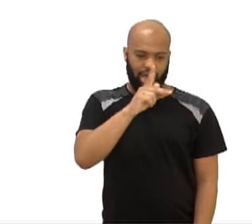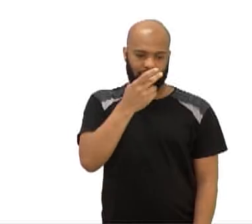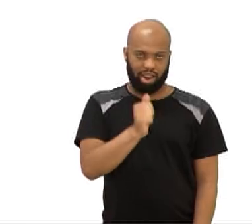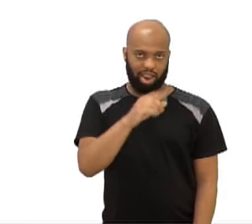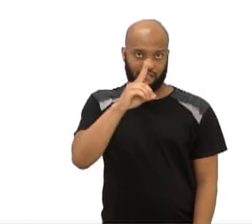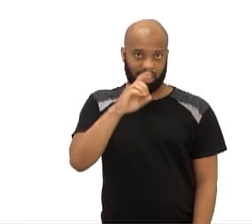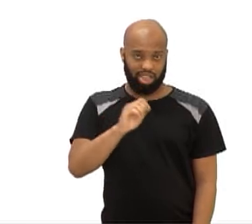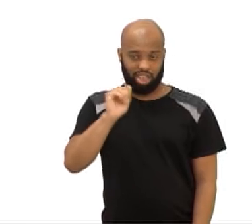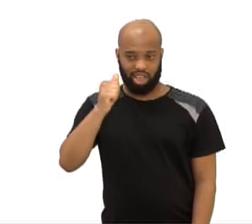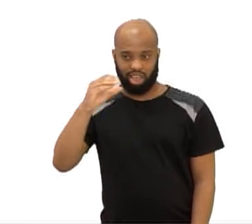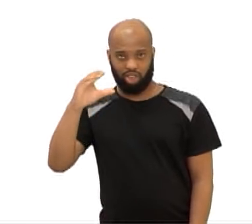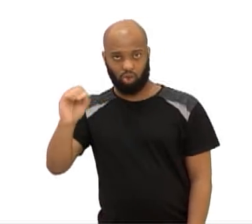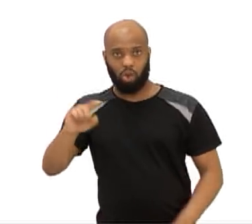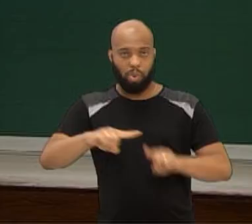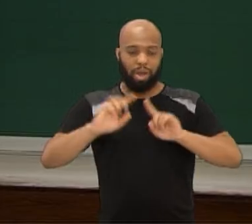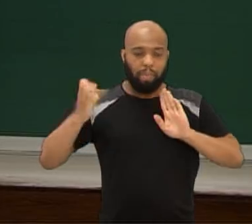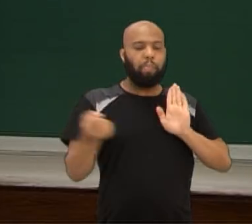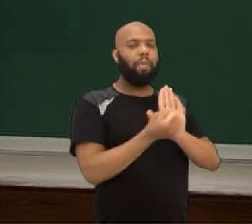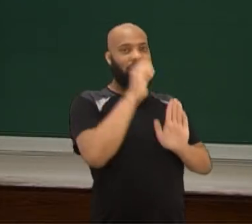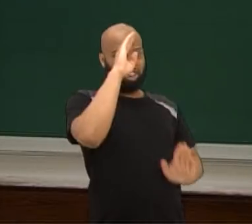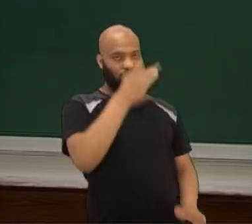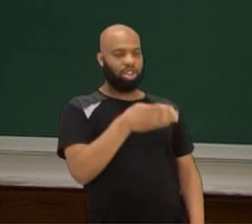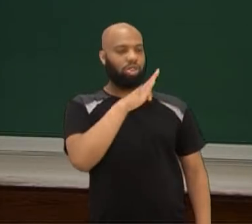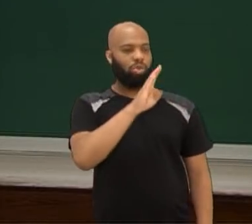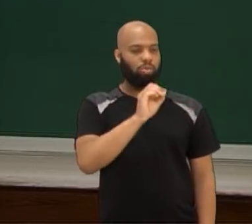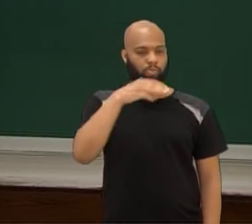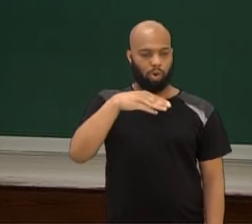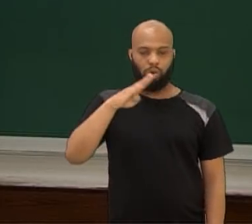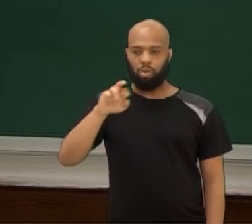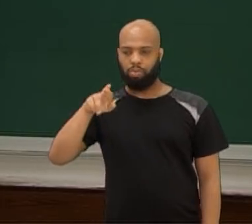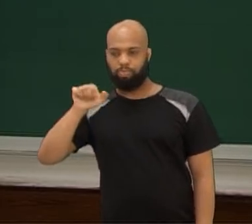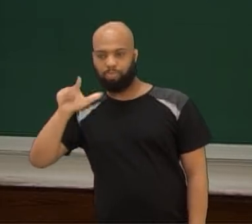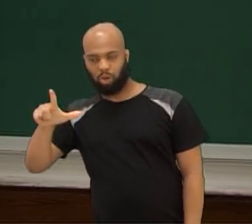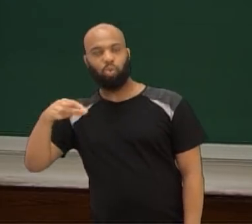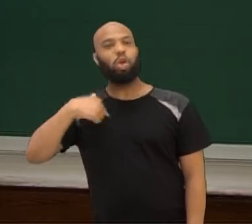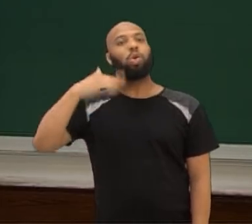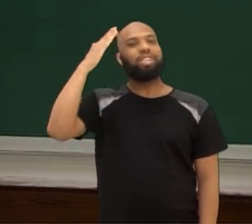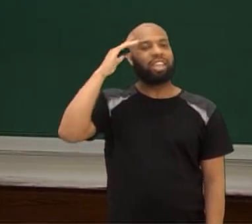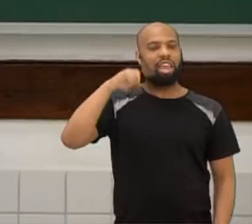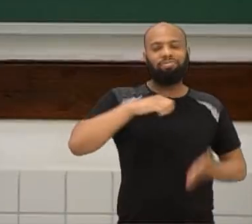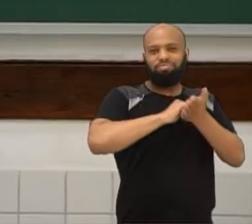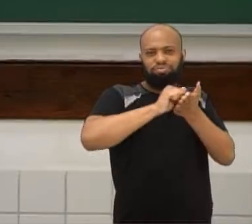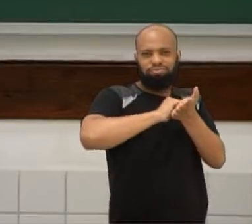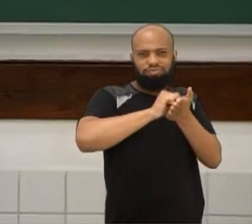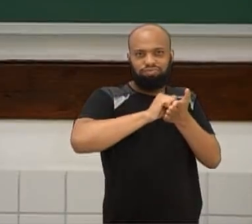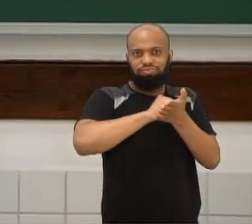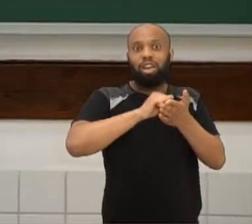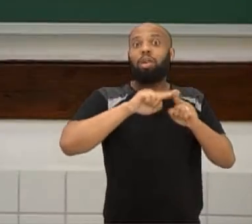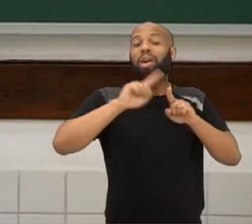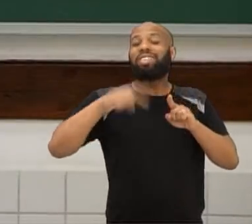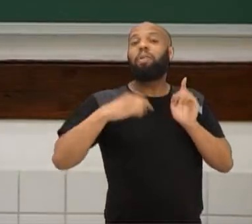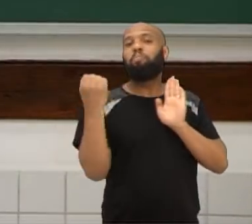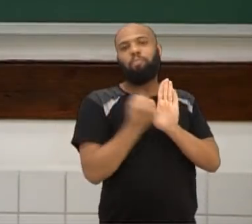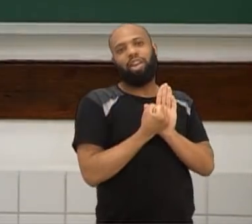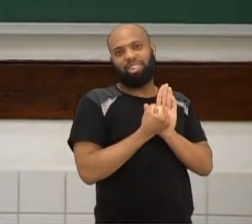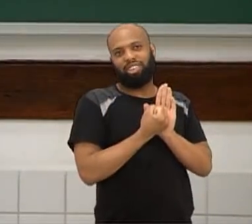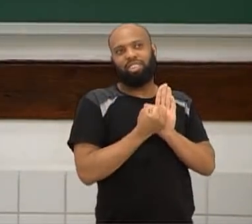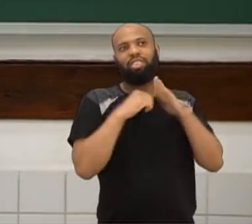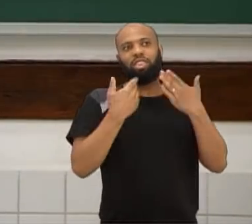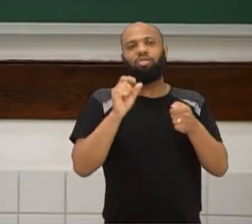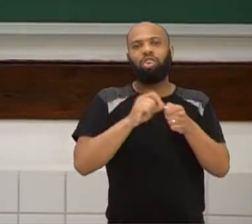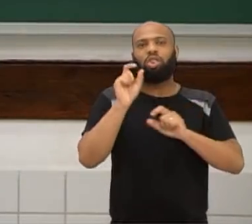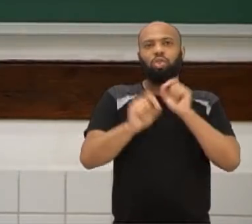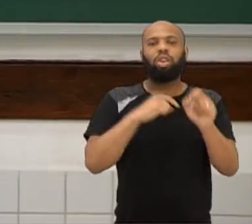diretamente à marca Bombril. Então, quando eu falo Bombril, eu sei que é uma palha de aço. Então, eu estou fazendo o